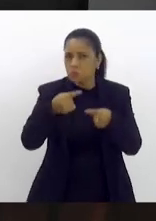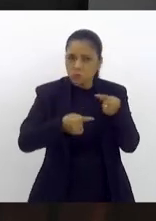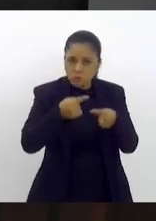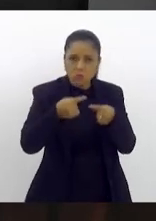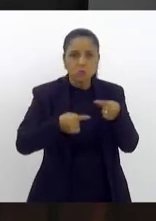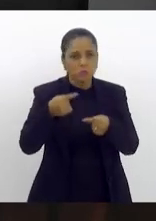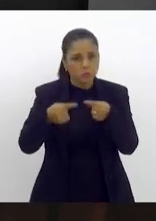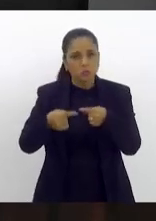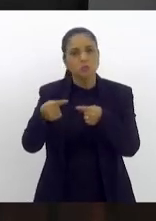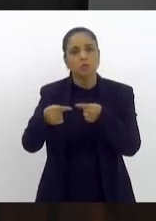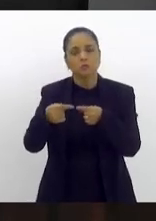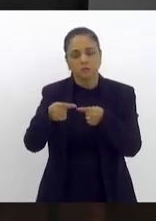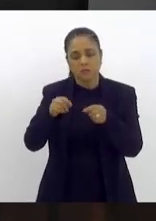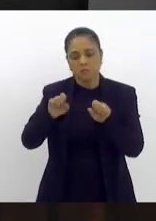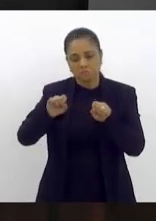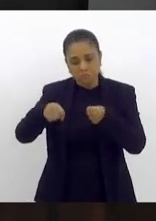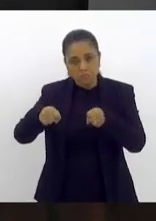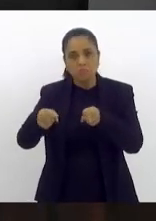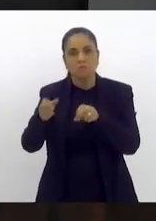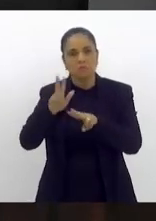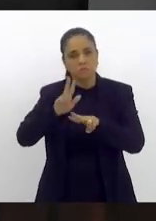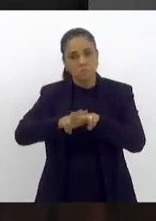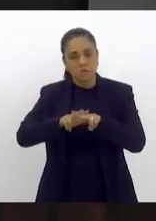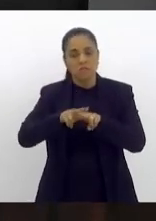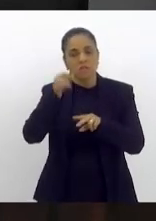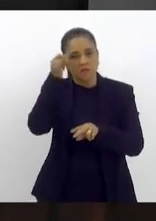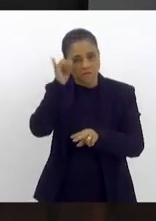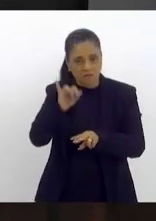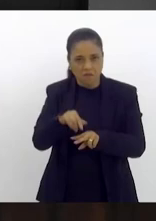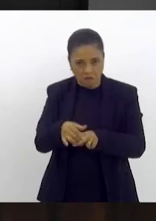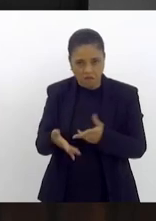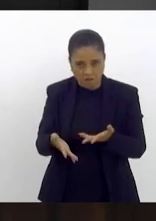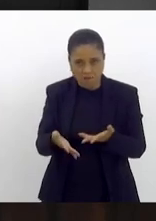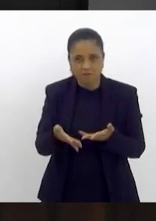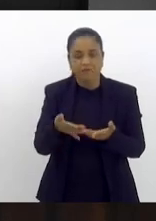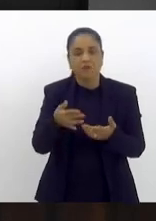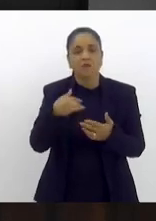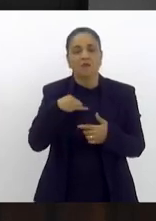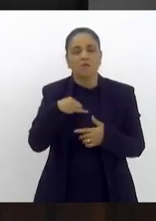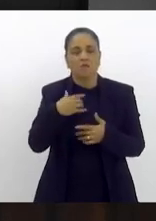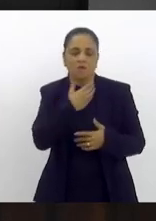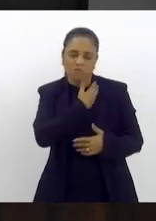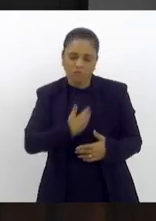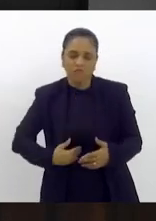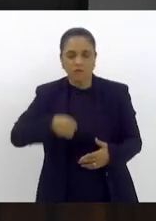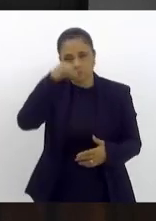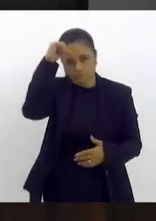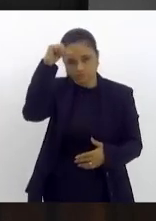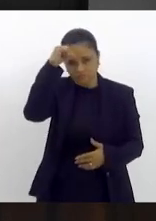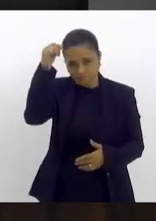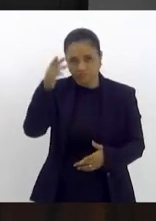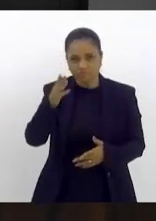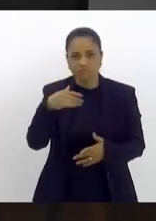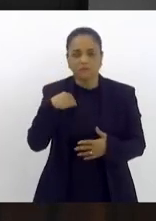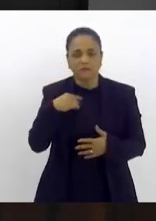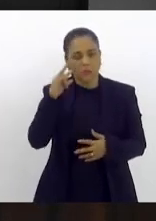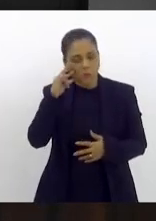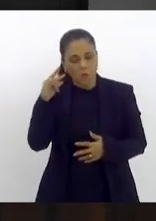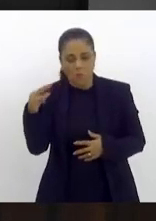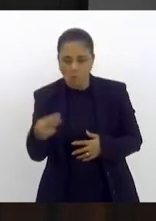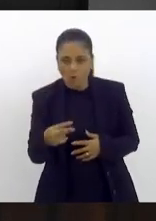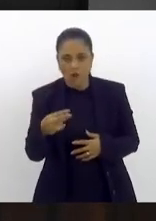sobre a apreensão dessas motos. Eu tenho certeza que o governador Cláudio Castro, com esse olhar que ele tem e a sensibilidade dele,